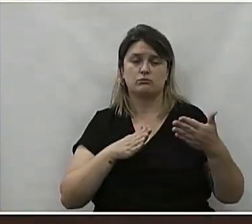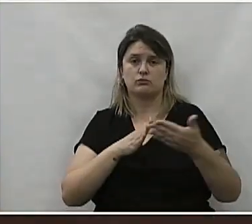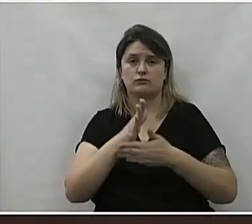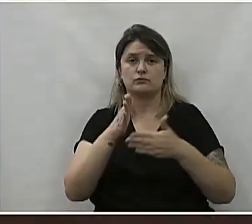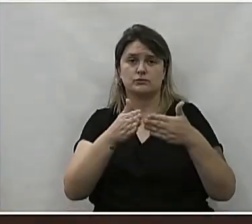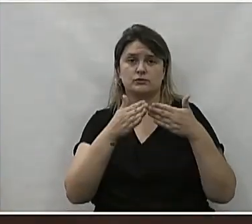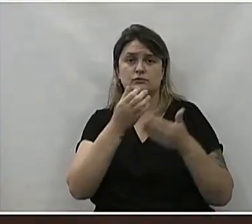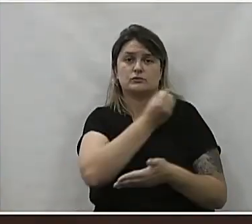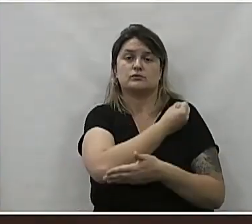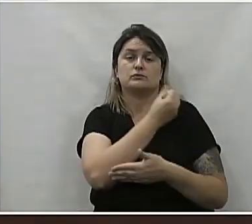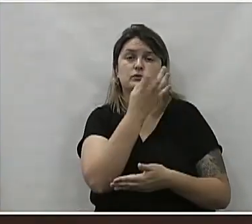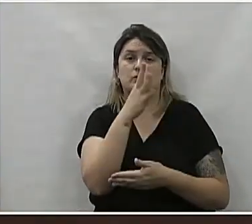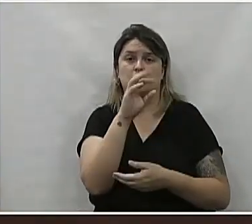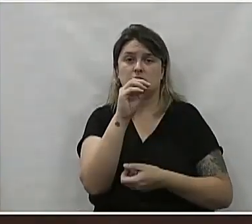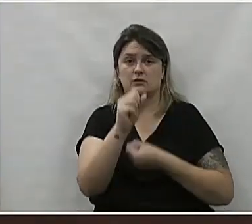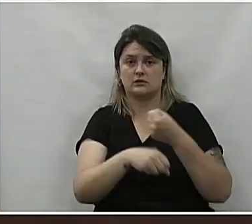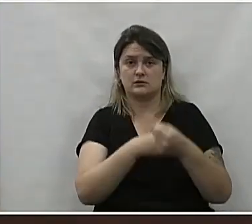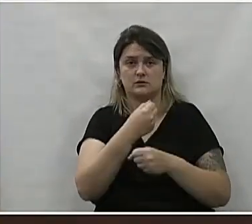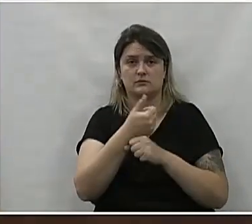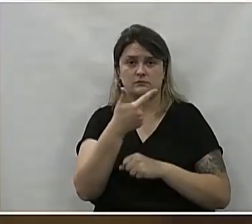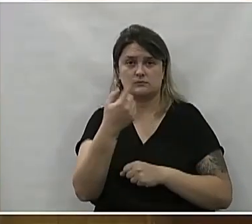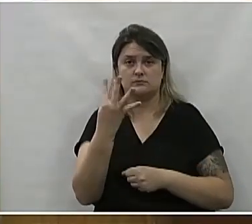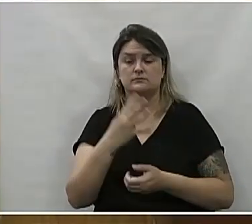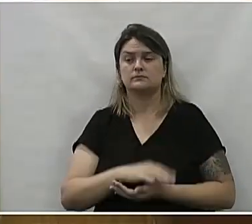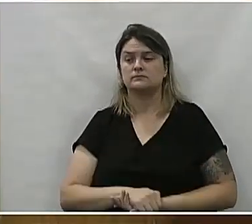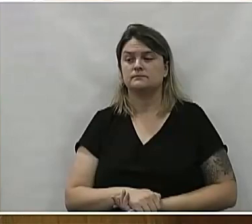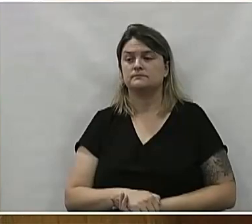o requerimento De número 40 De 2024